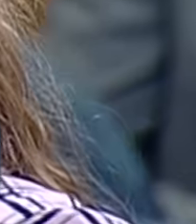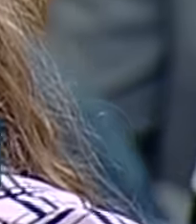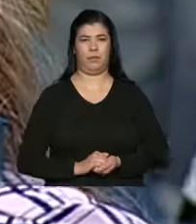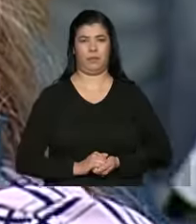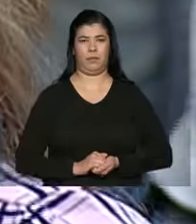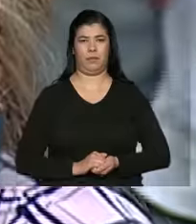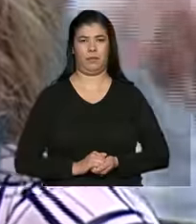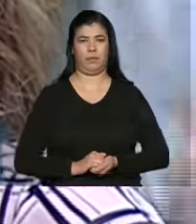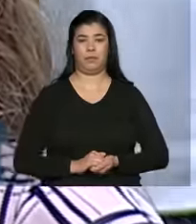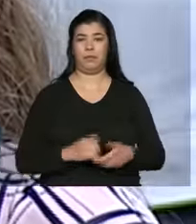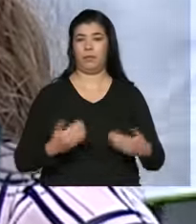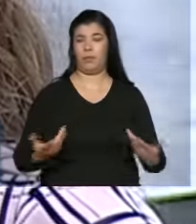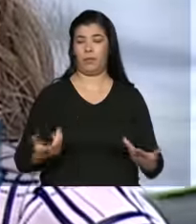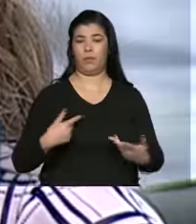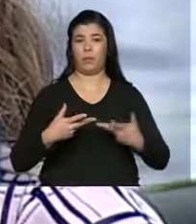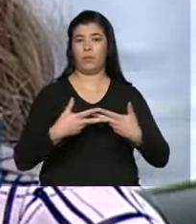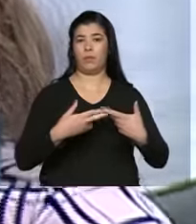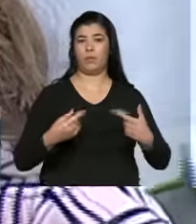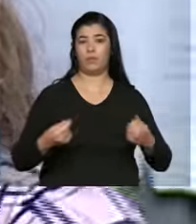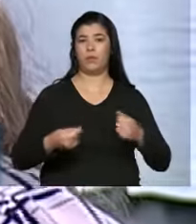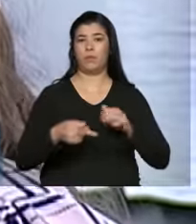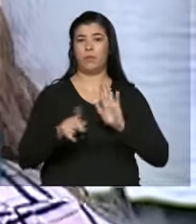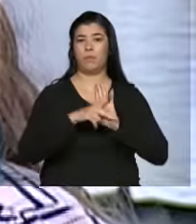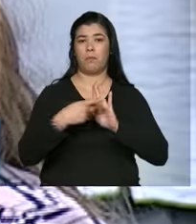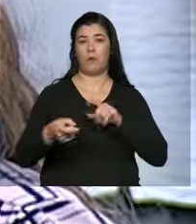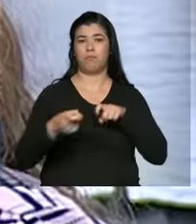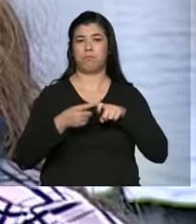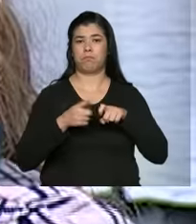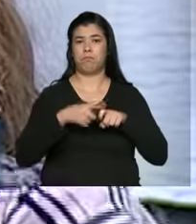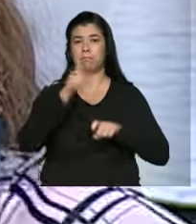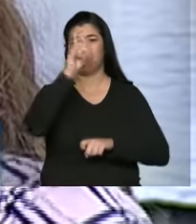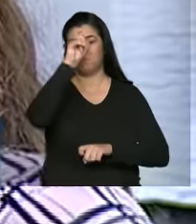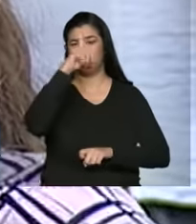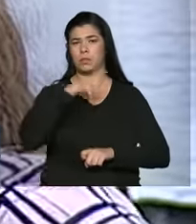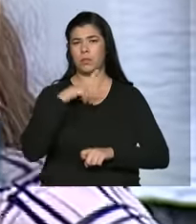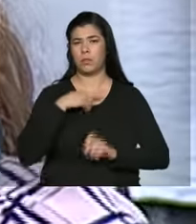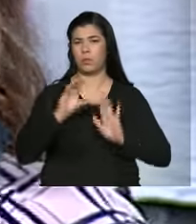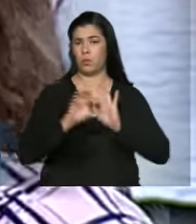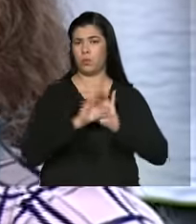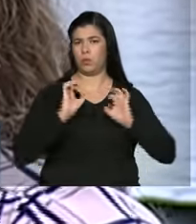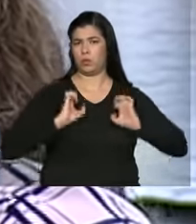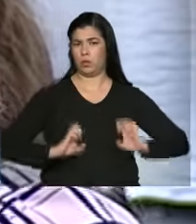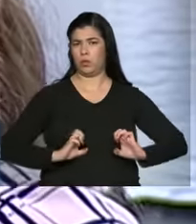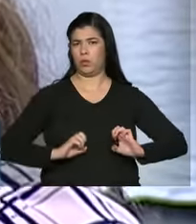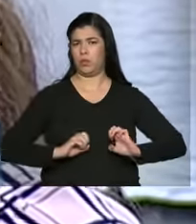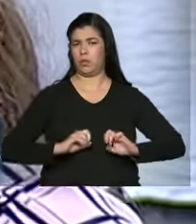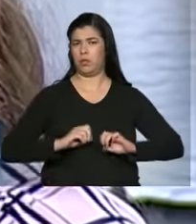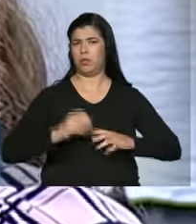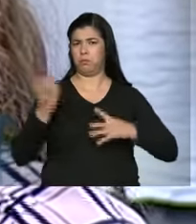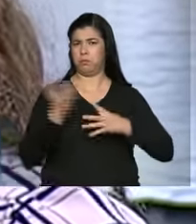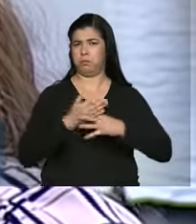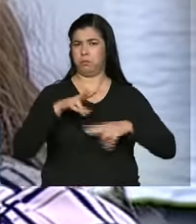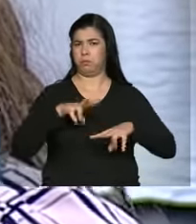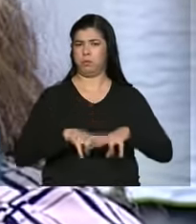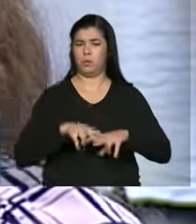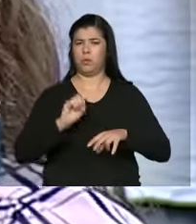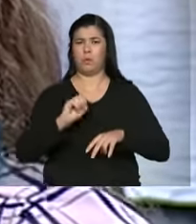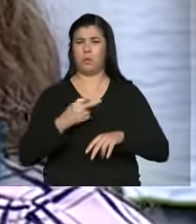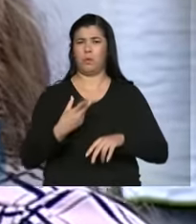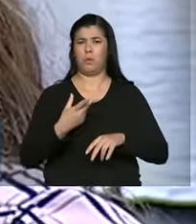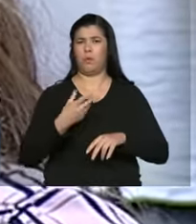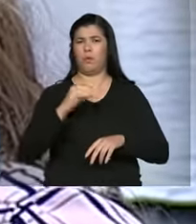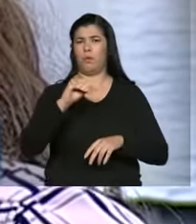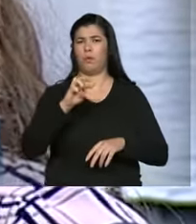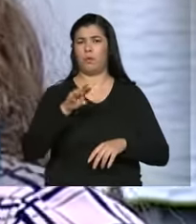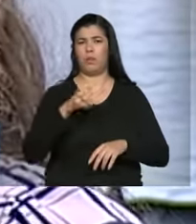código de ética ou é possível hoje uma punição criminal ou Isso só vai se dar quando você